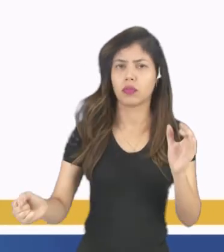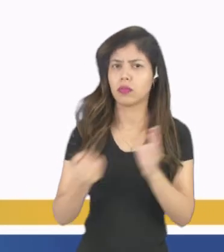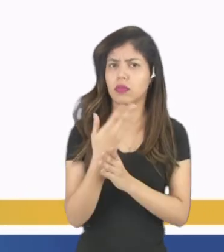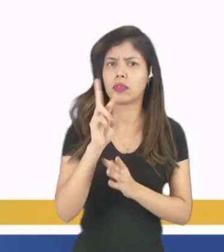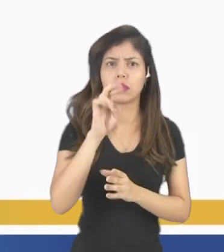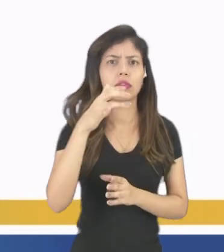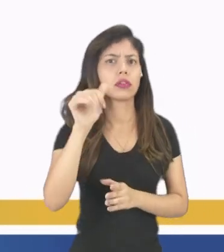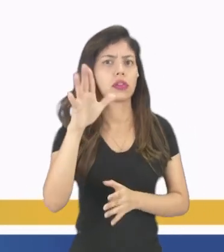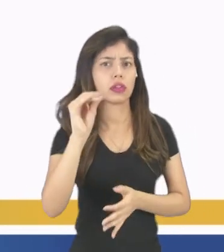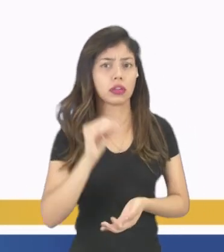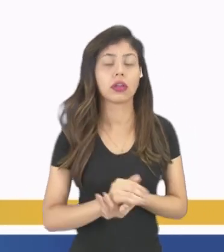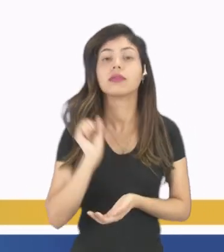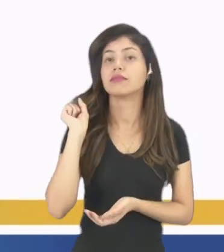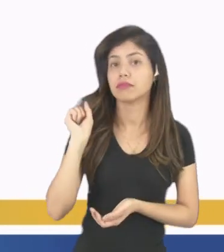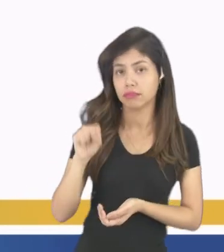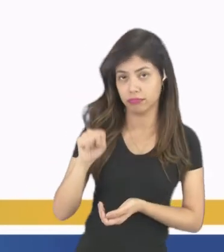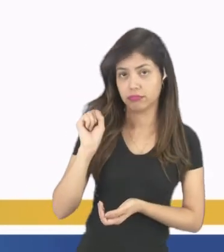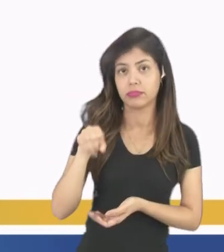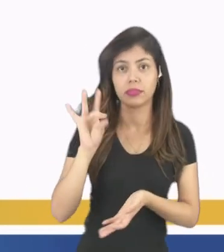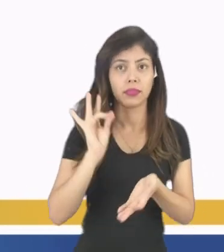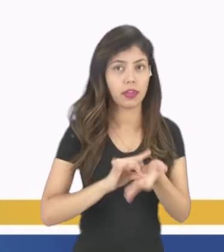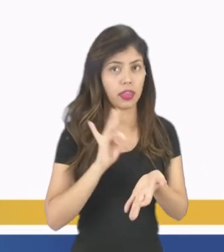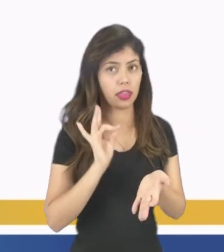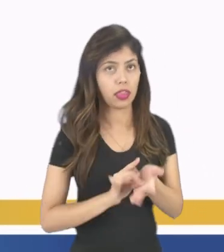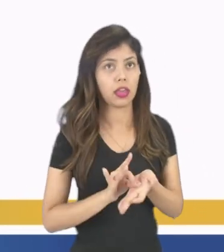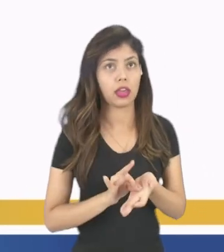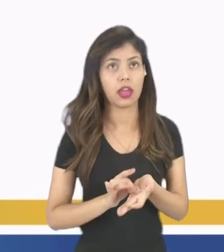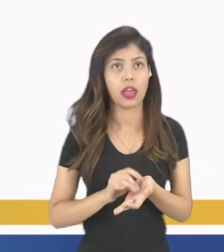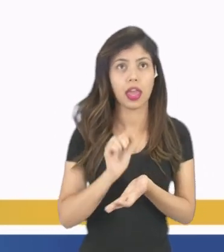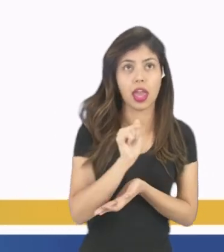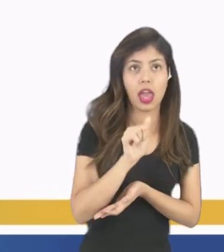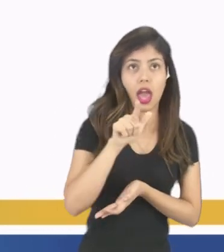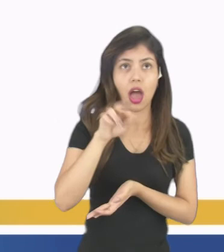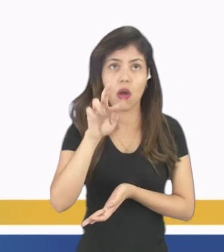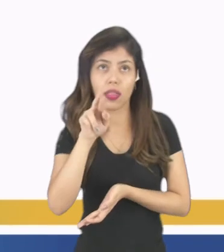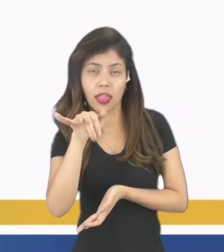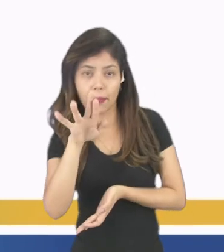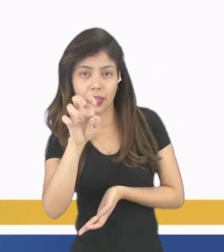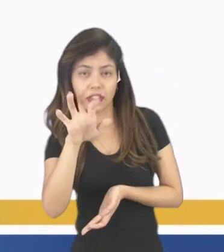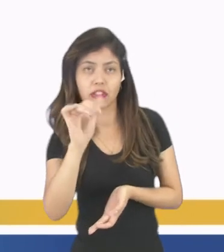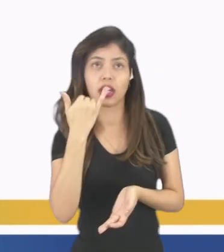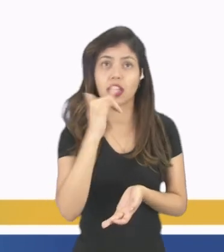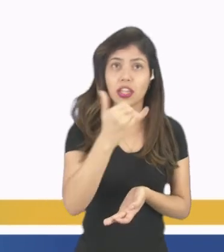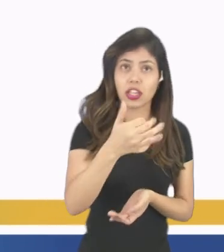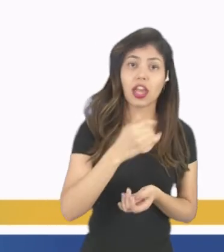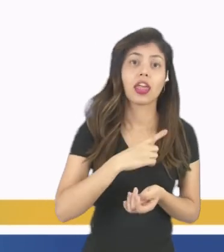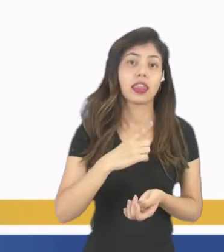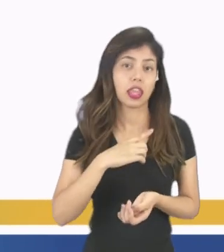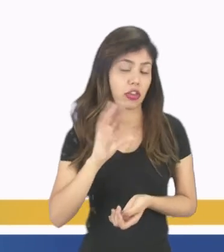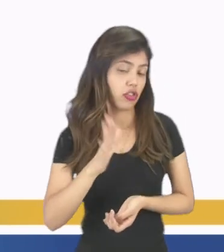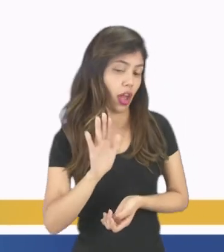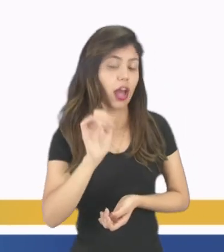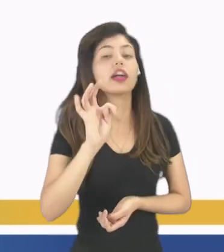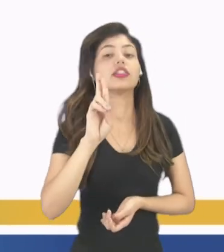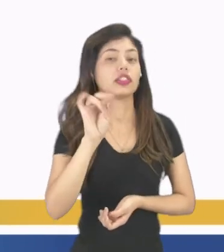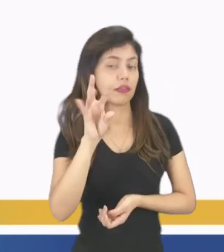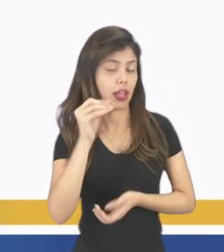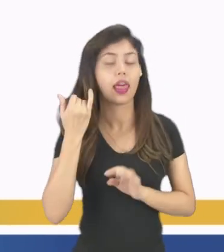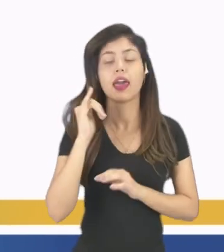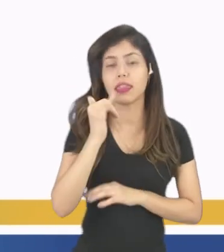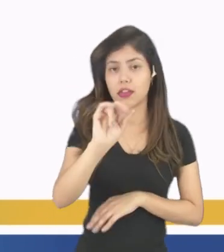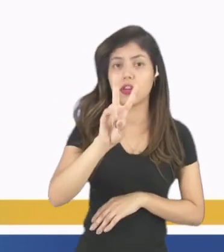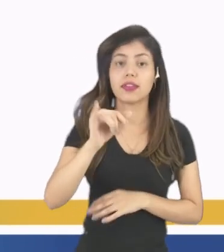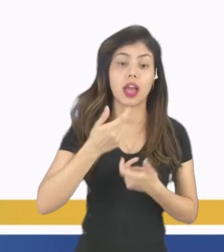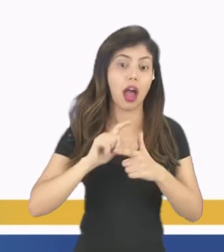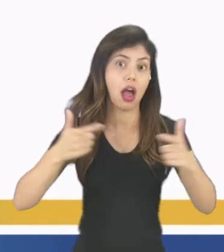produzir uma reação? Sim. Quando fala aqui altamente energética, é quando nós temos o complexo ativado, que aí a energia